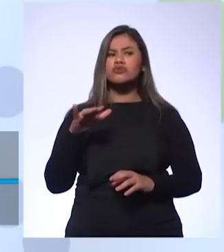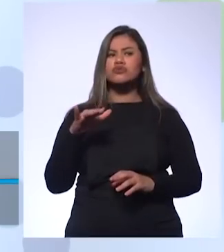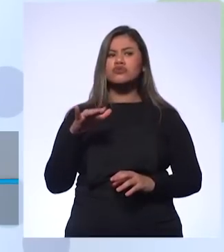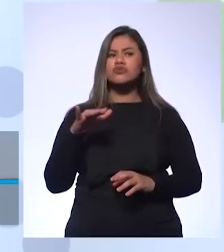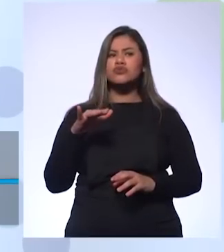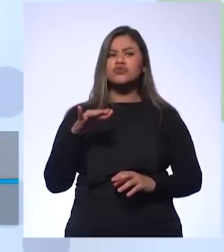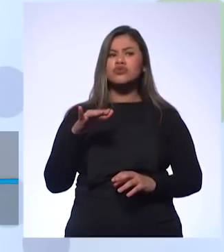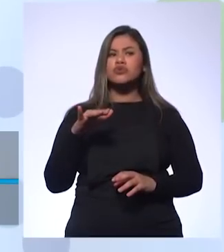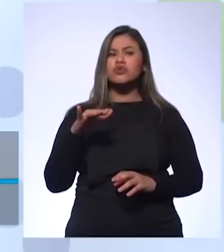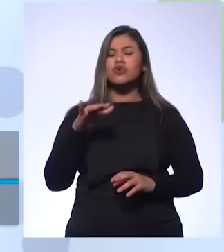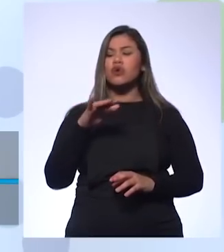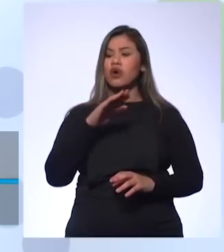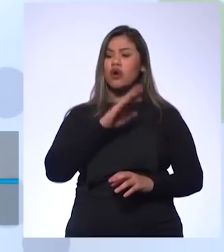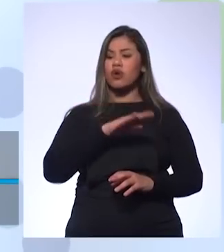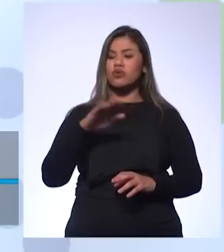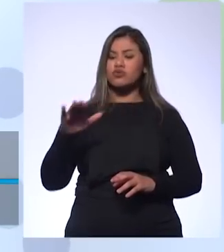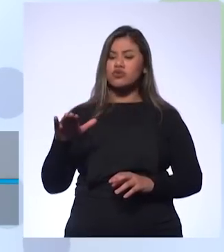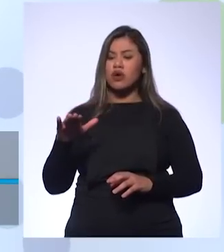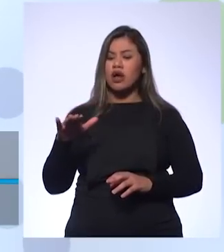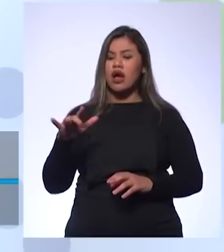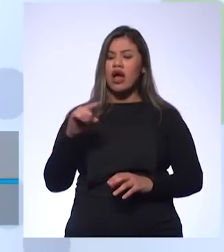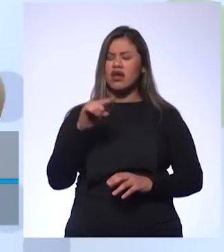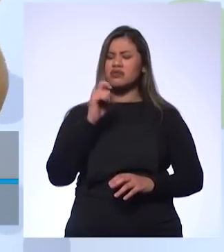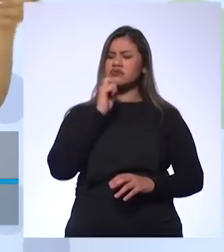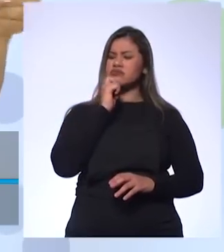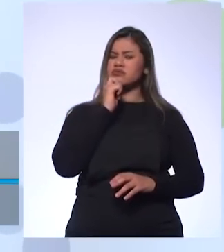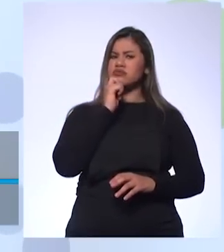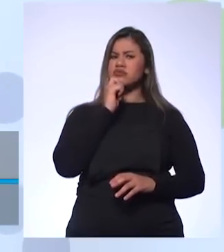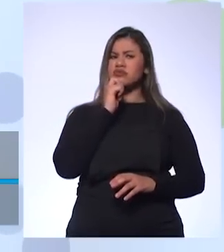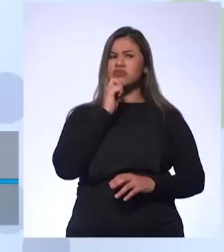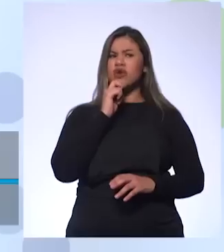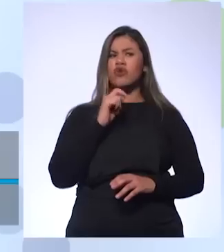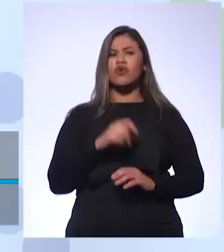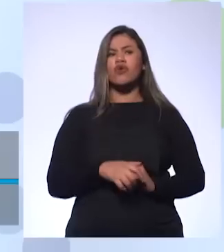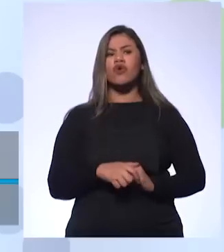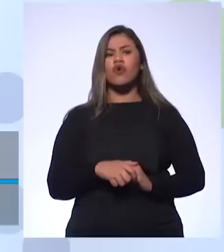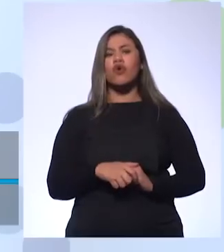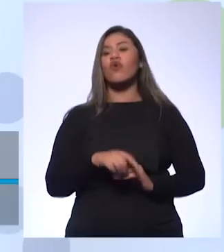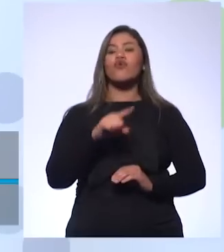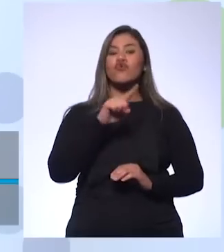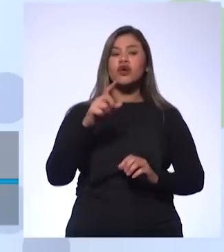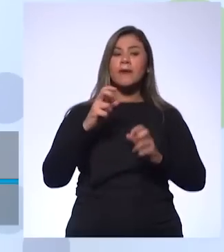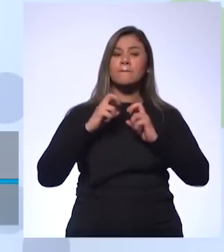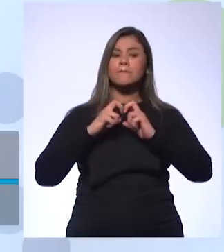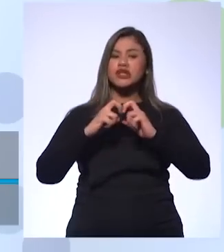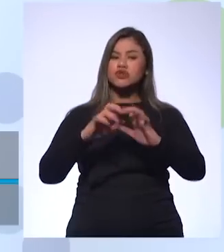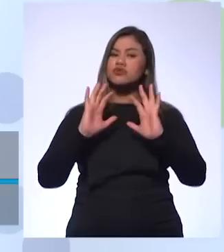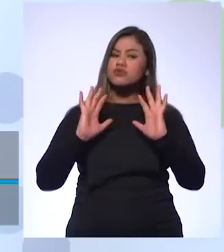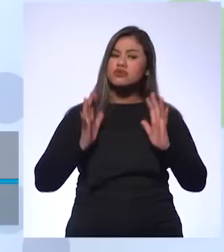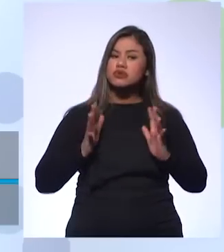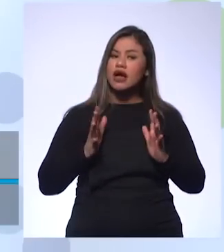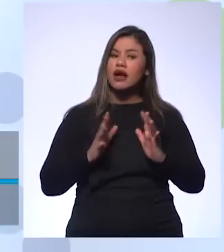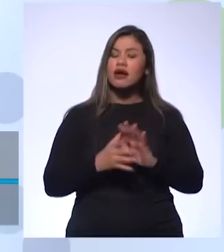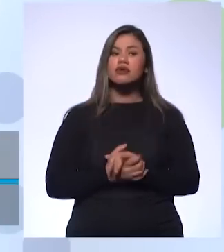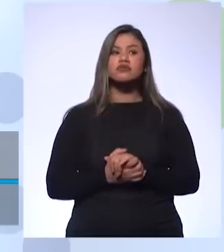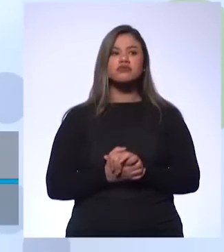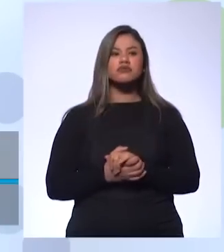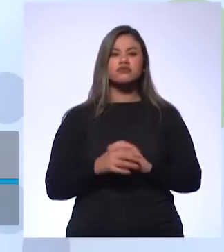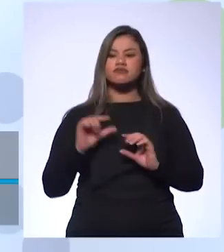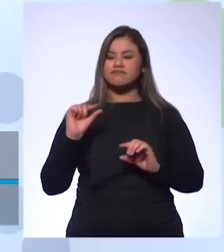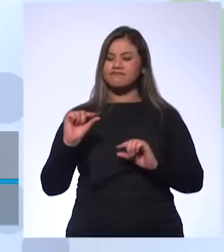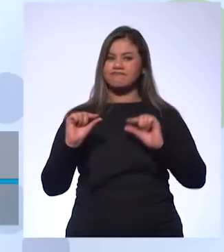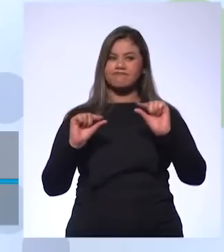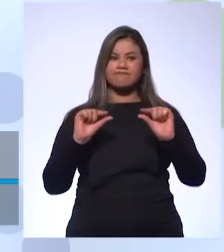uma realidade que não é a realidade deles. Quem aqui já viu o metrô, já andou de metrô? E pouquíssimos, eu tive